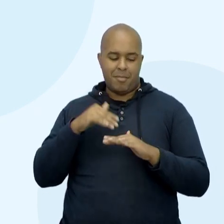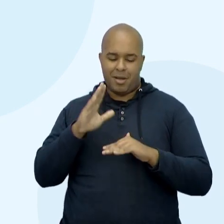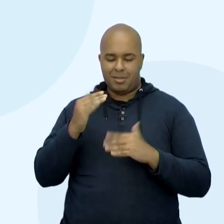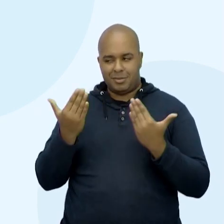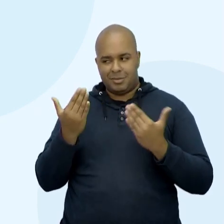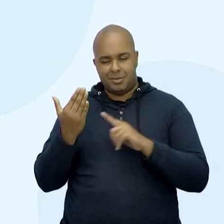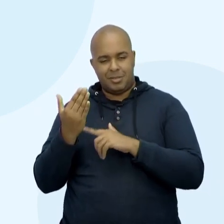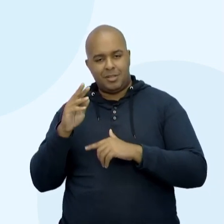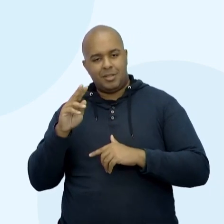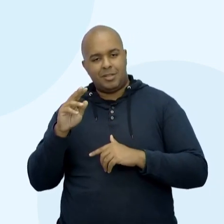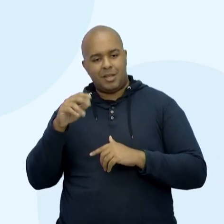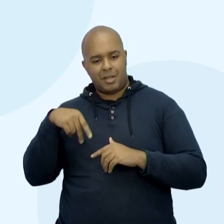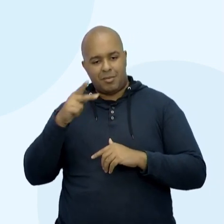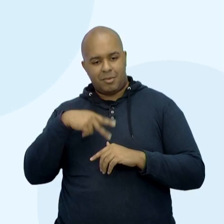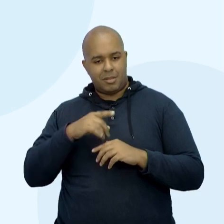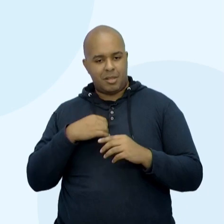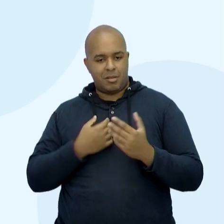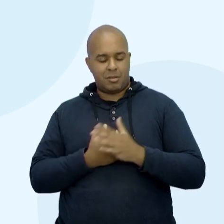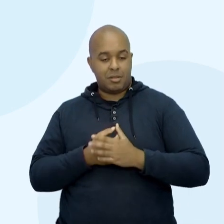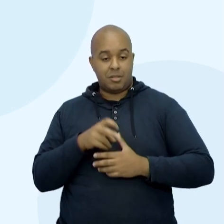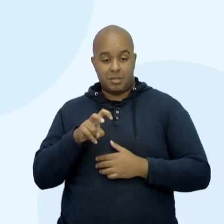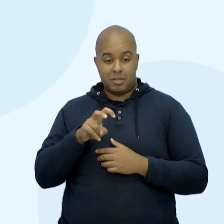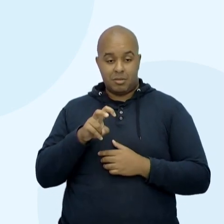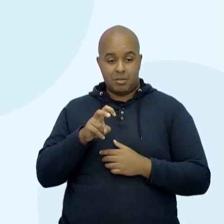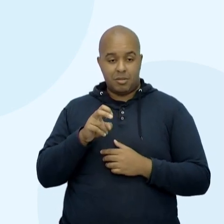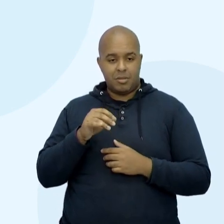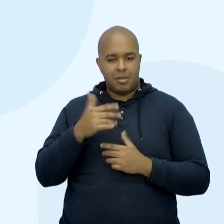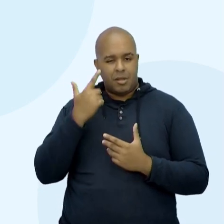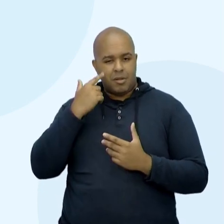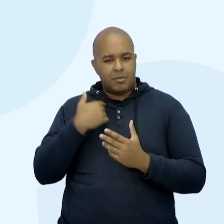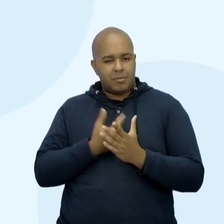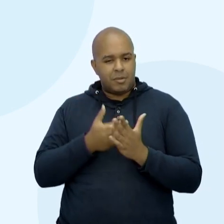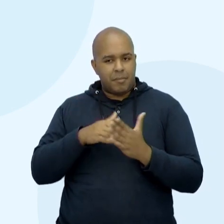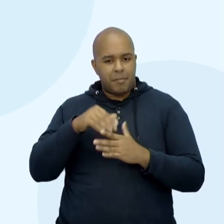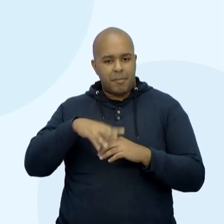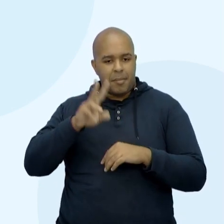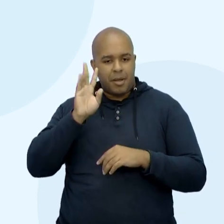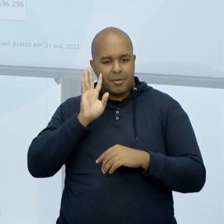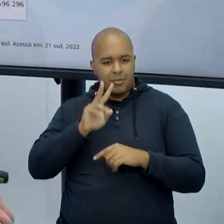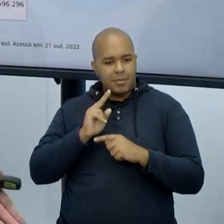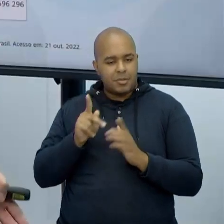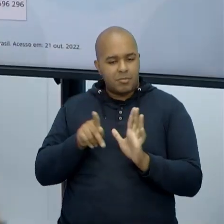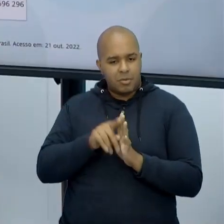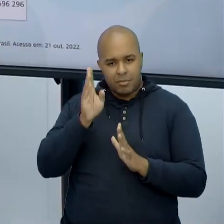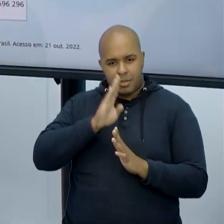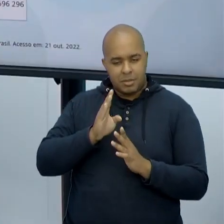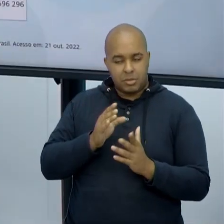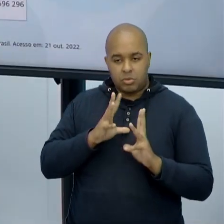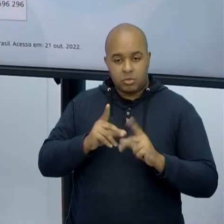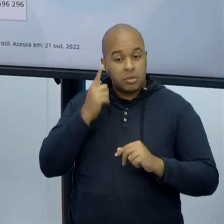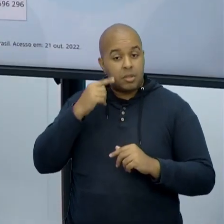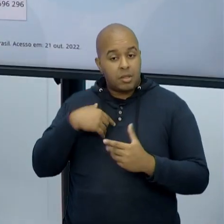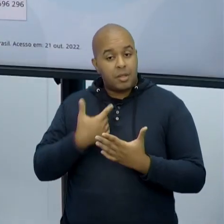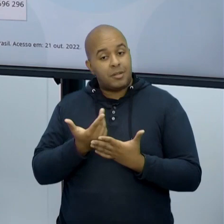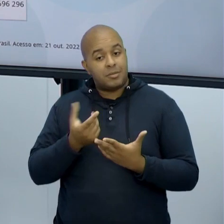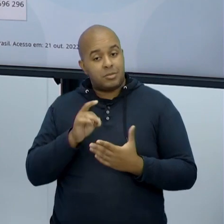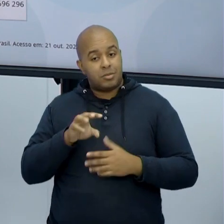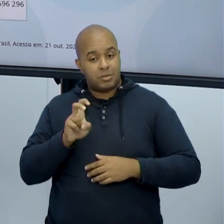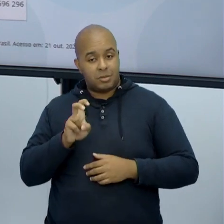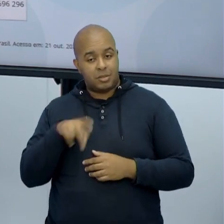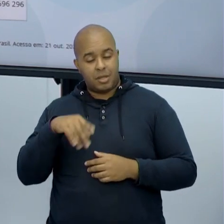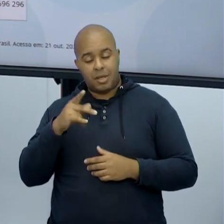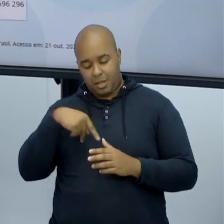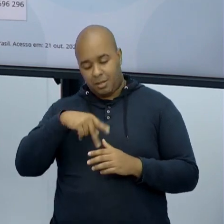olha, tem quantos filmes nacionais aqui? 1, 2, 3, 5. Dos 20 filmes mais vistos no Brasil de todos os tempos, apenas 5